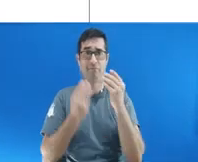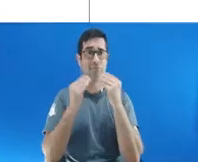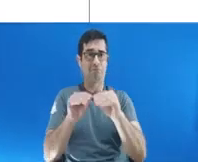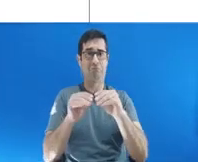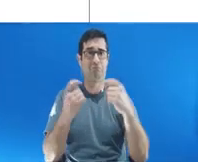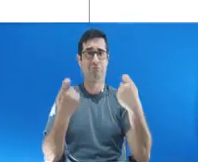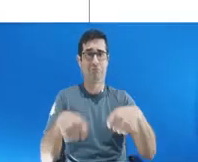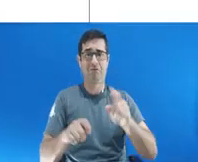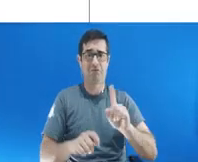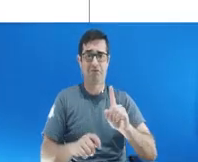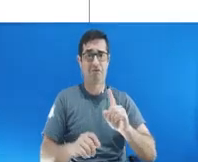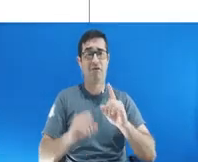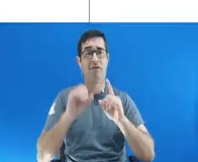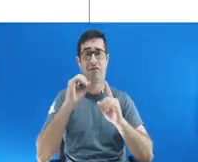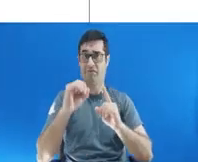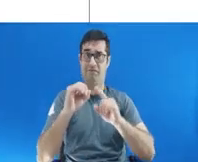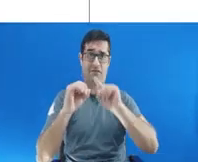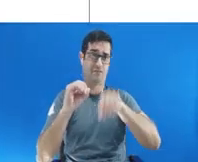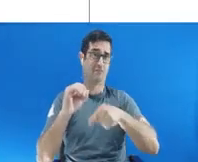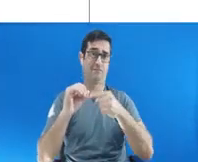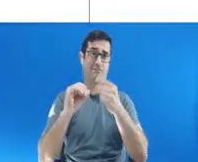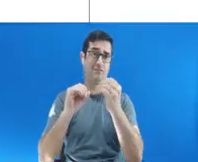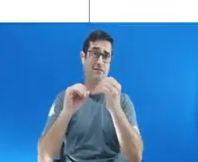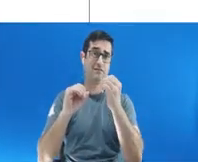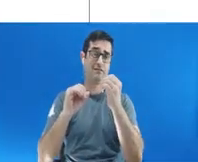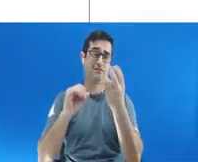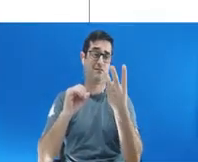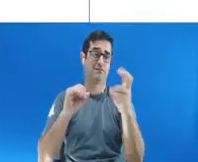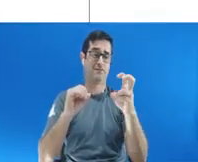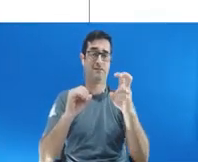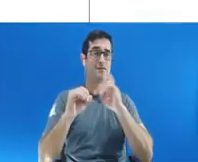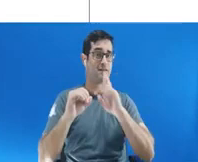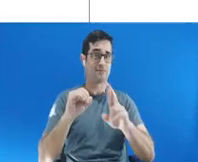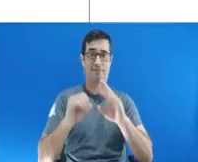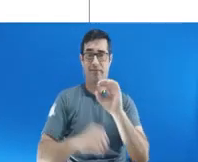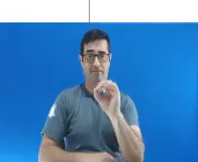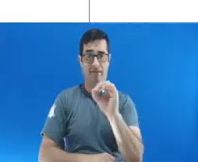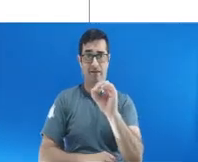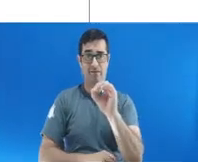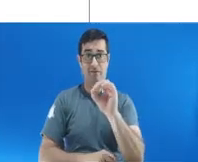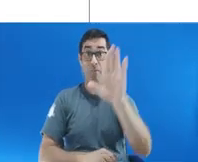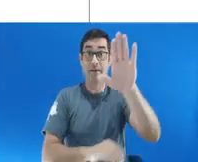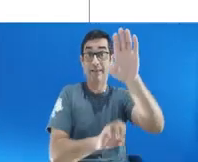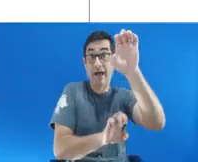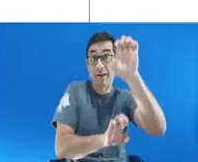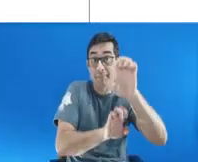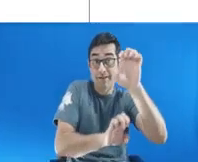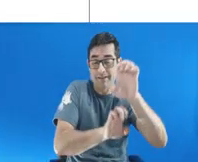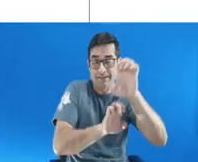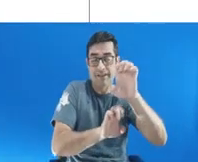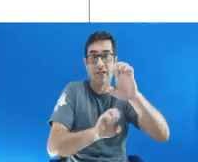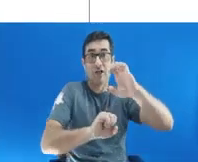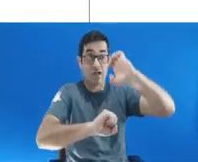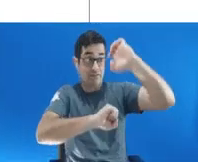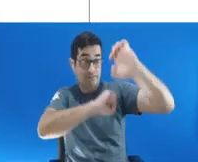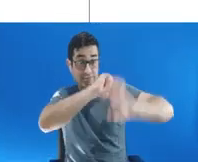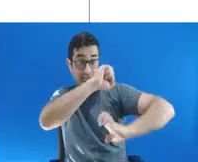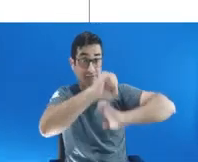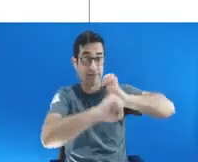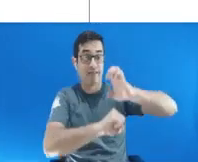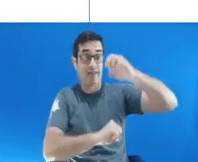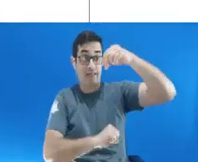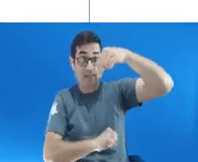0. Mas a blindagem causada pelos elétrons que estão no N-1.